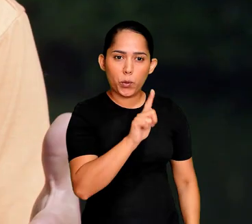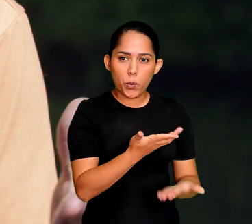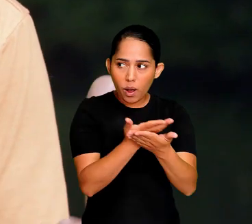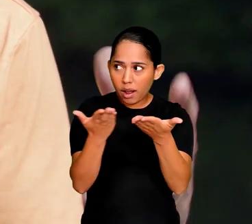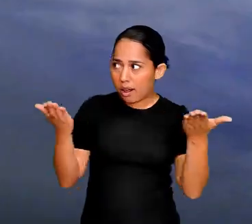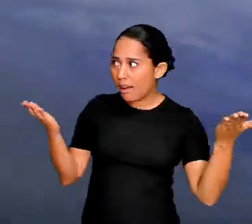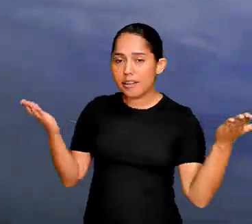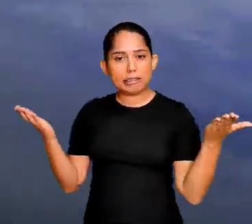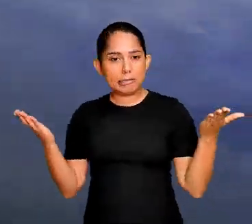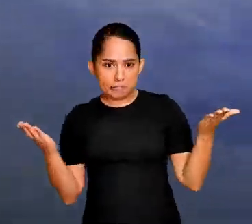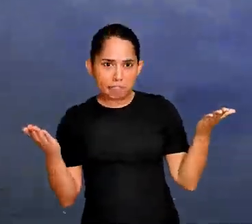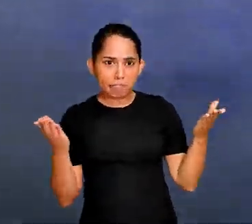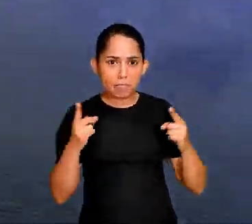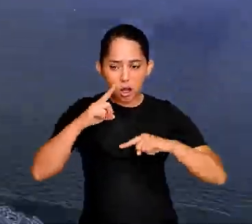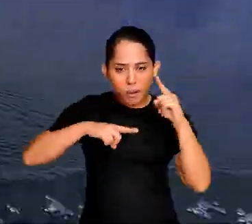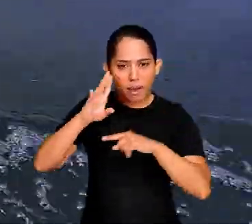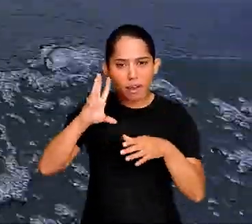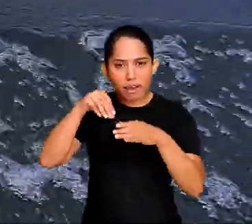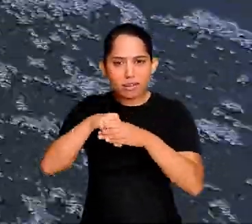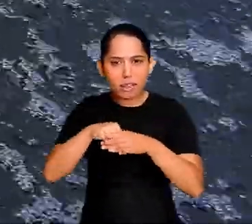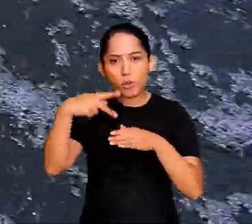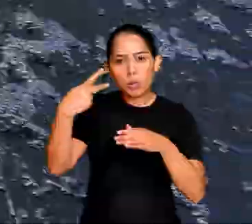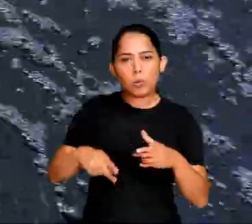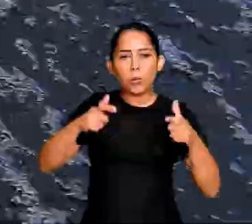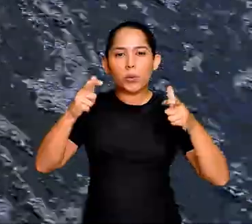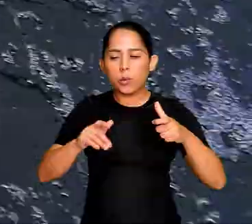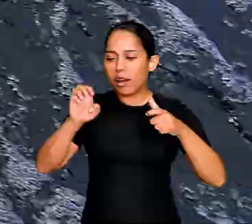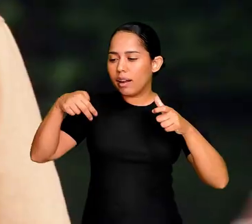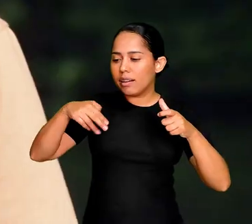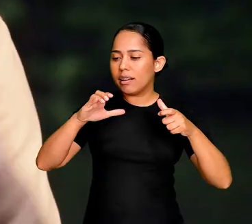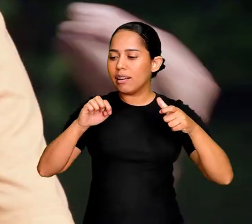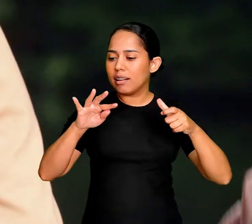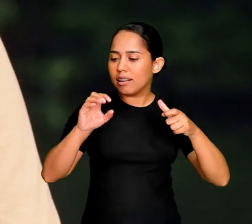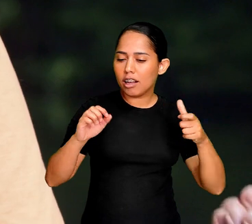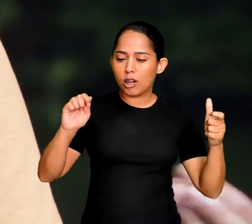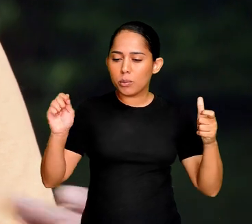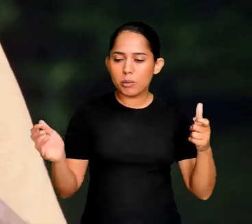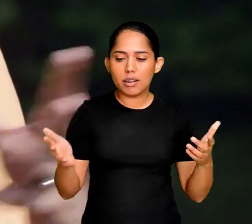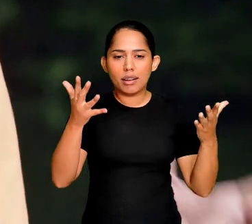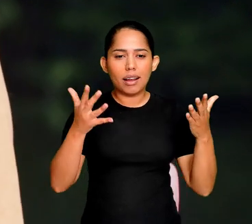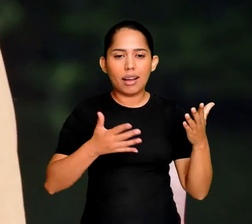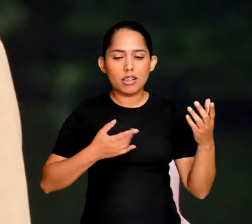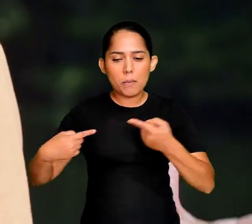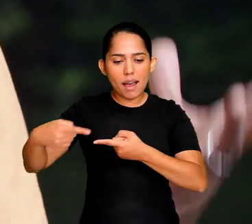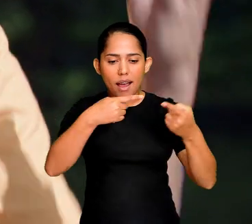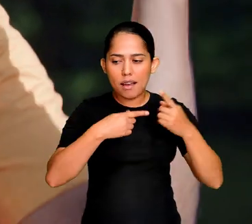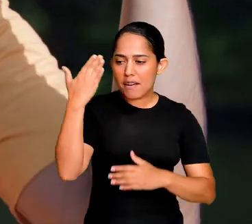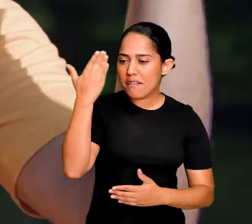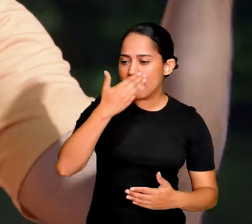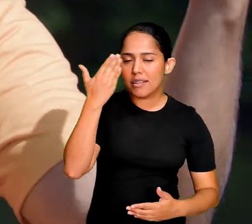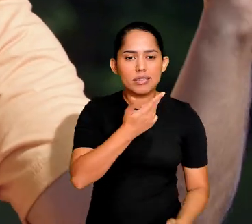possível. A substância surge desse encanto, desse diálogo entre seres